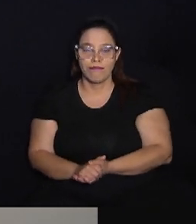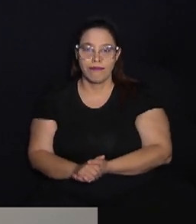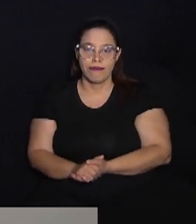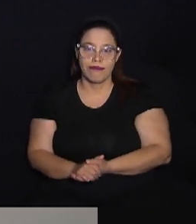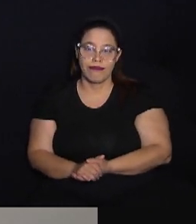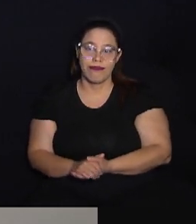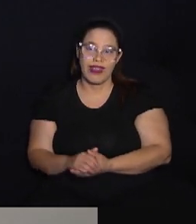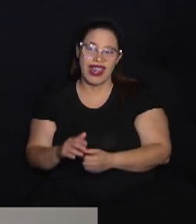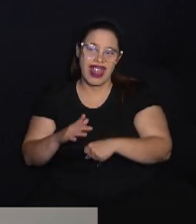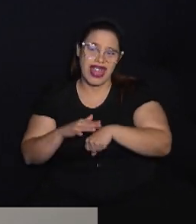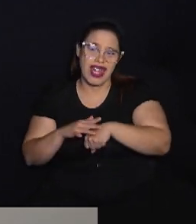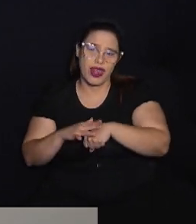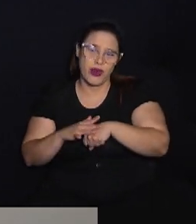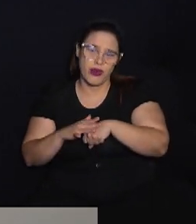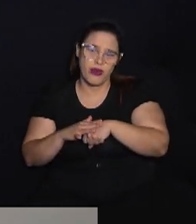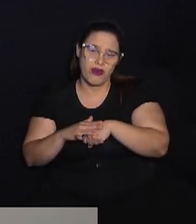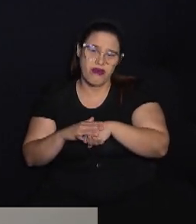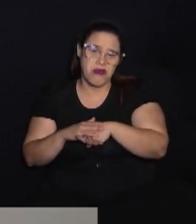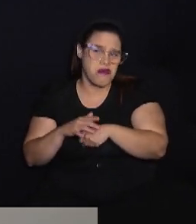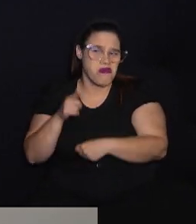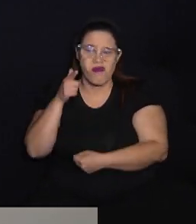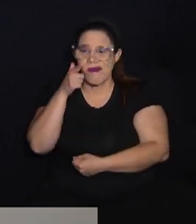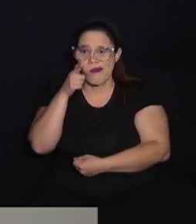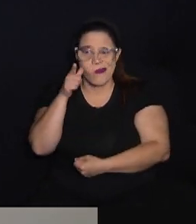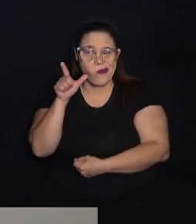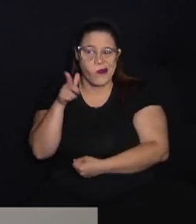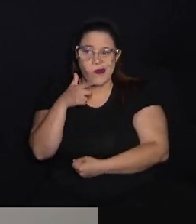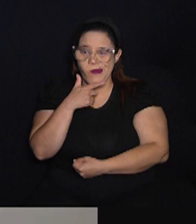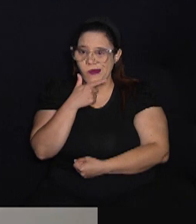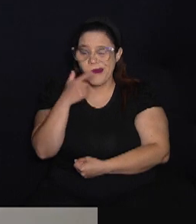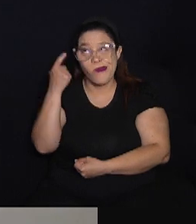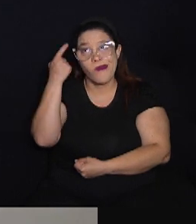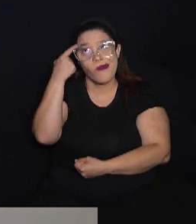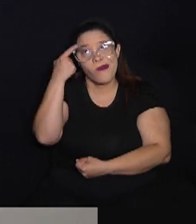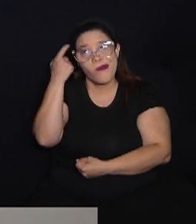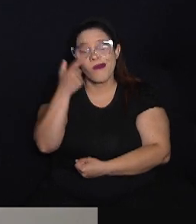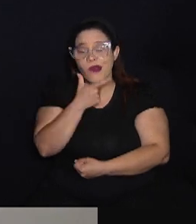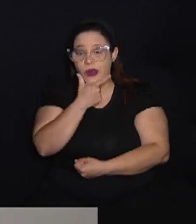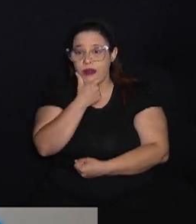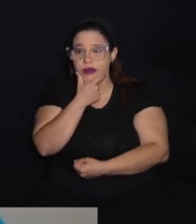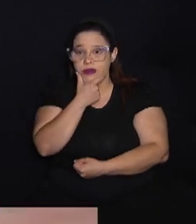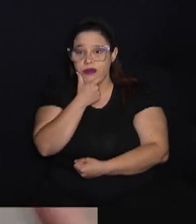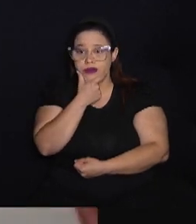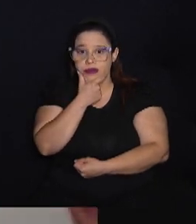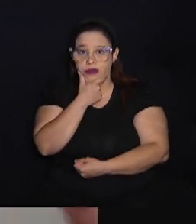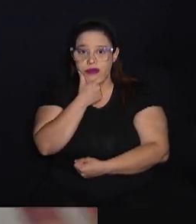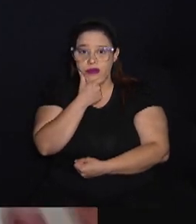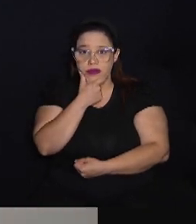Da doença, no geral, eu não consigo, assim, pensar em algo que a gente possa fazer. Ai,